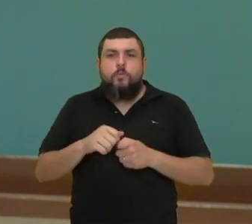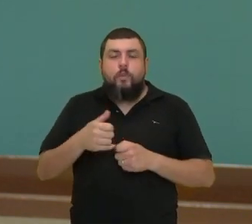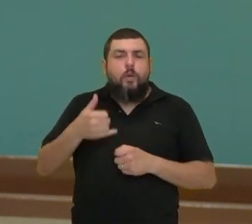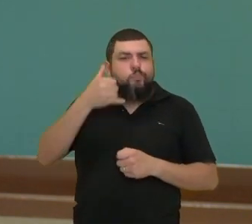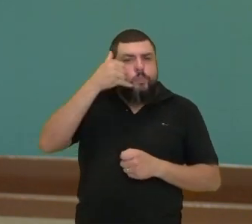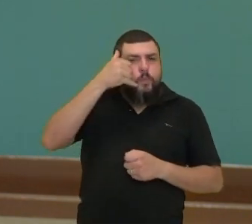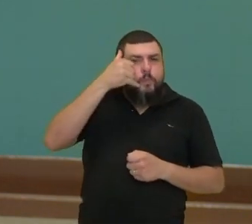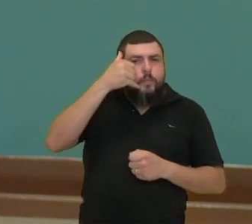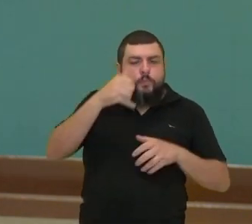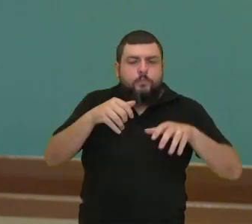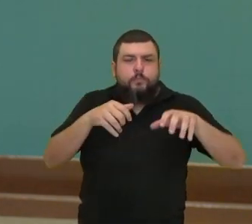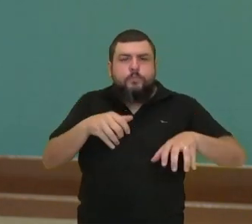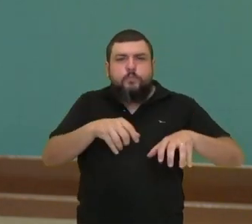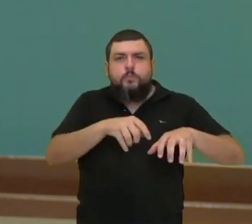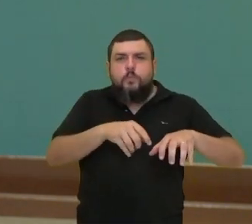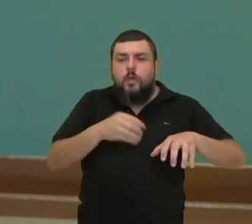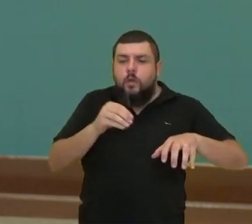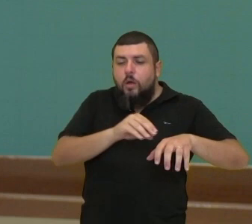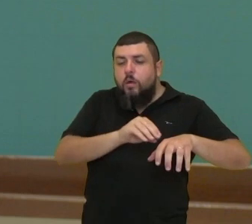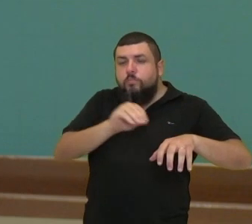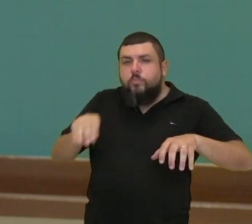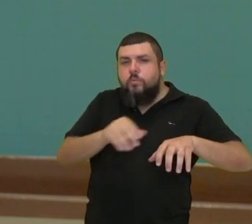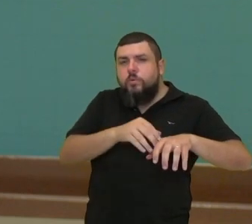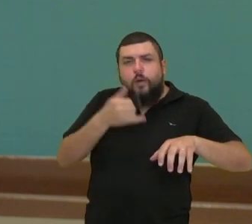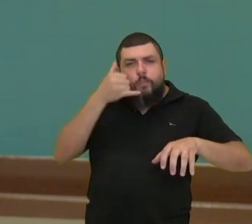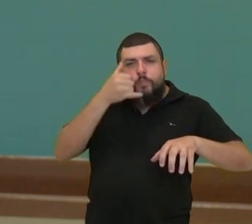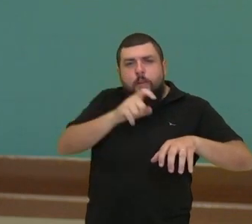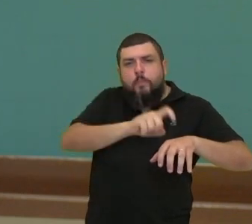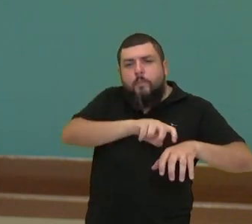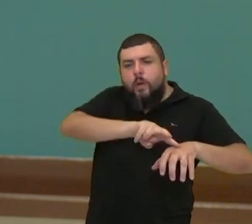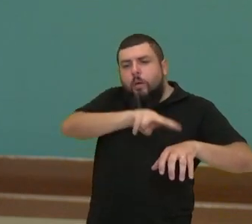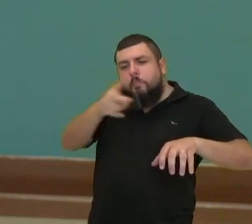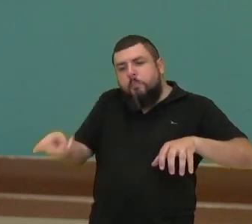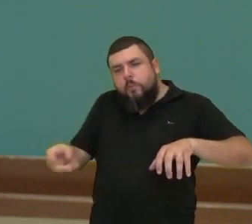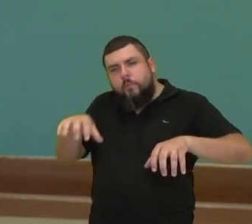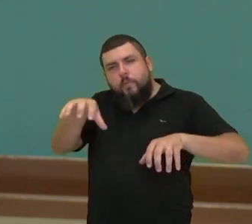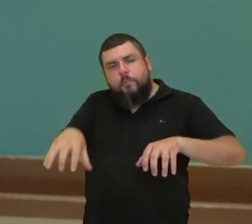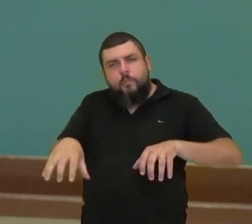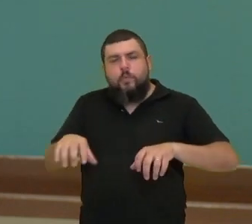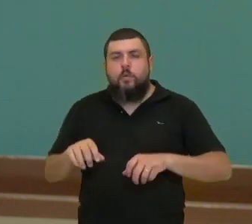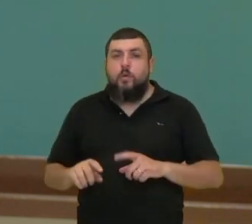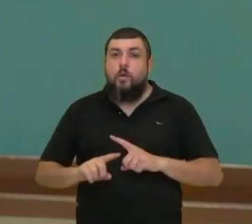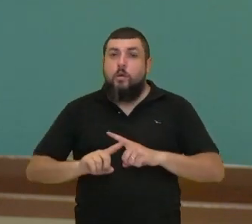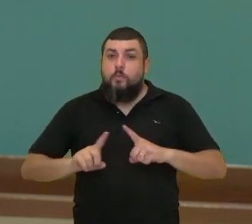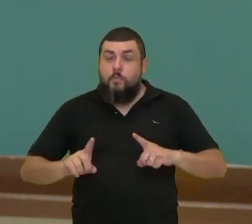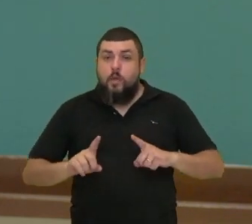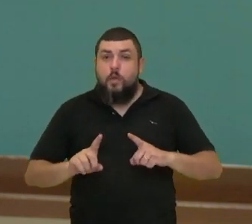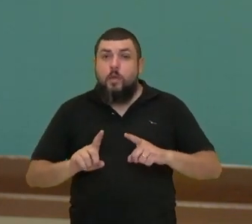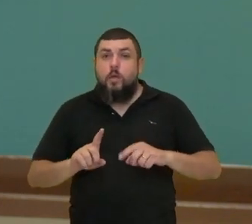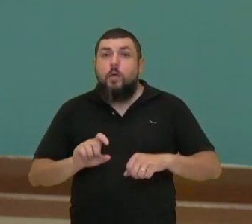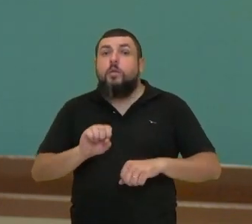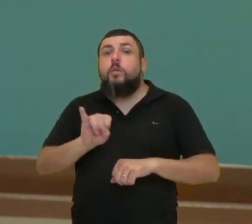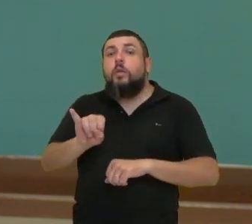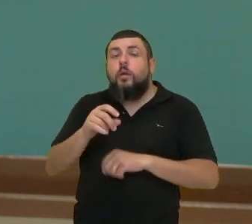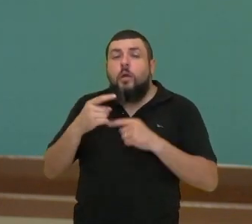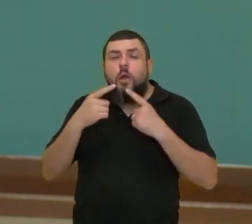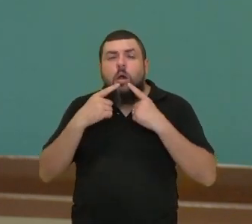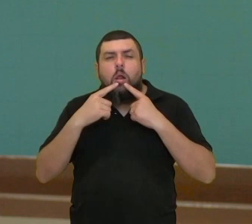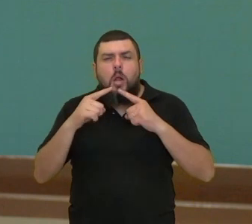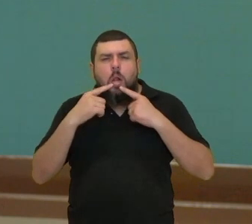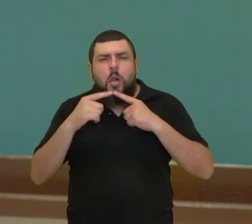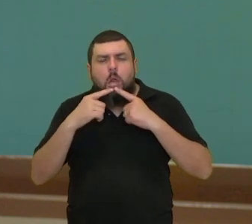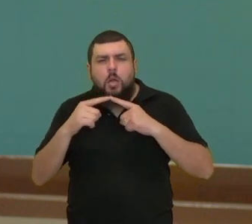mas nesses casos, né, de cancelamento e reclamação, o cliente ele deve ser atendido ali